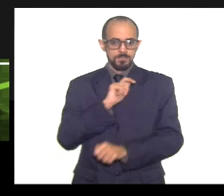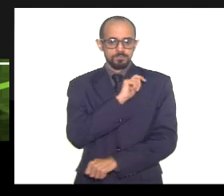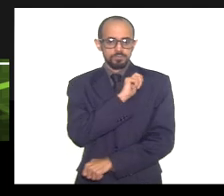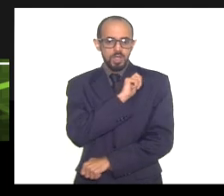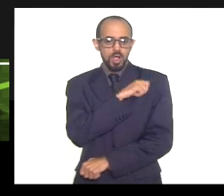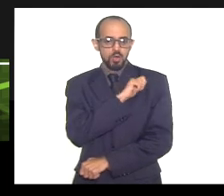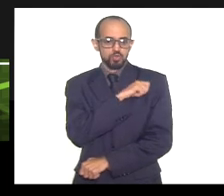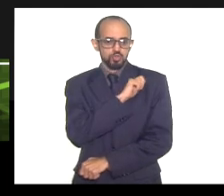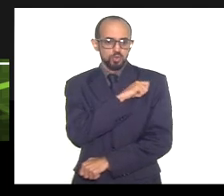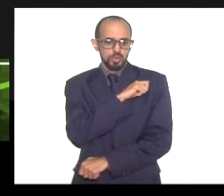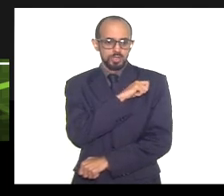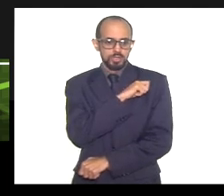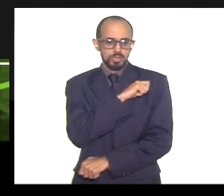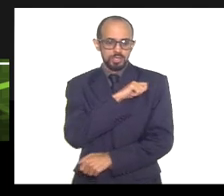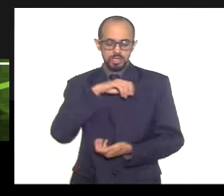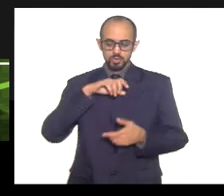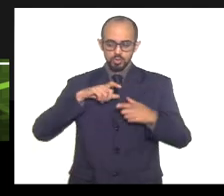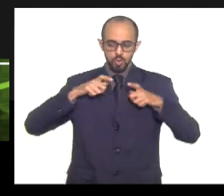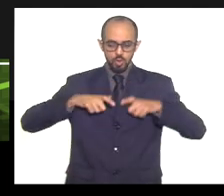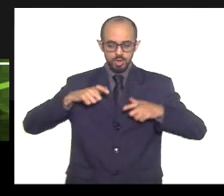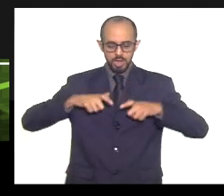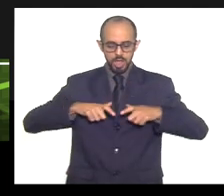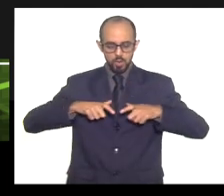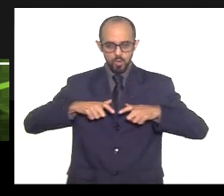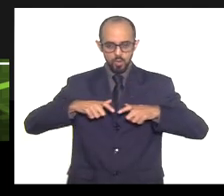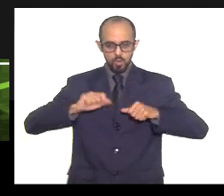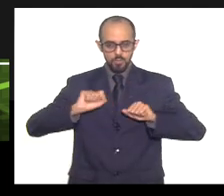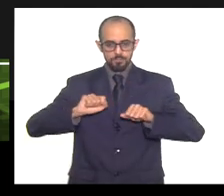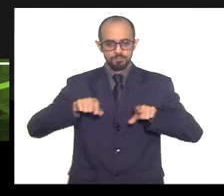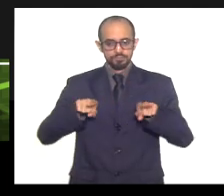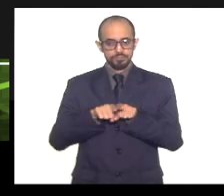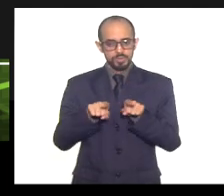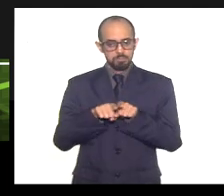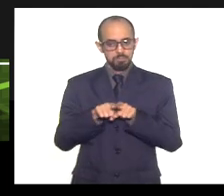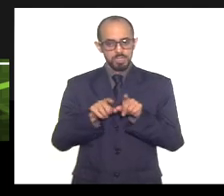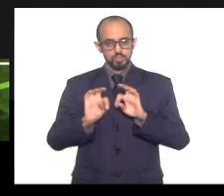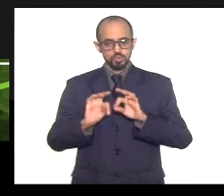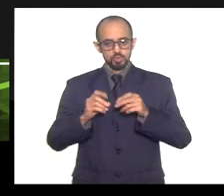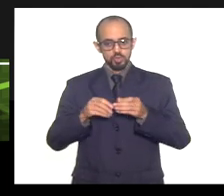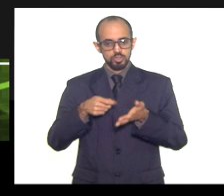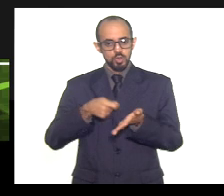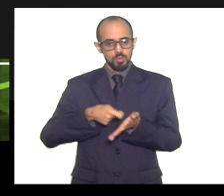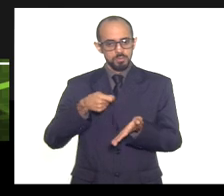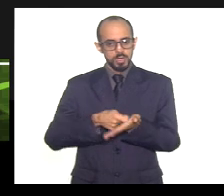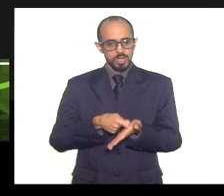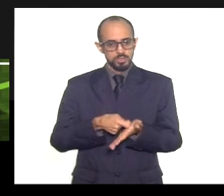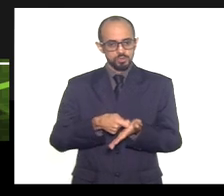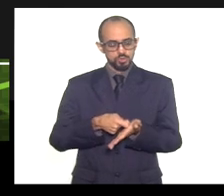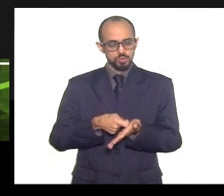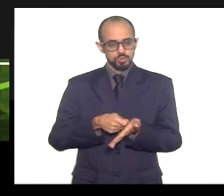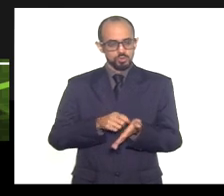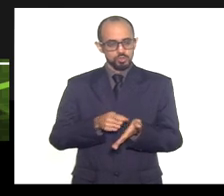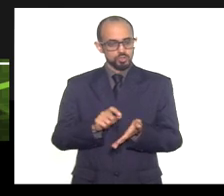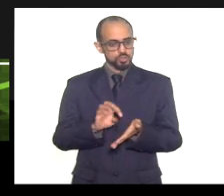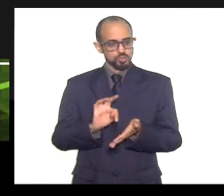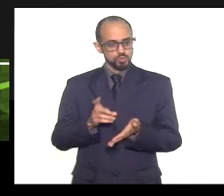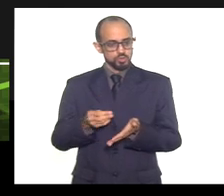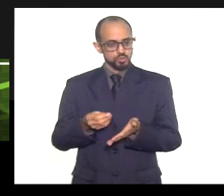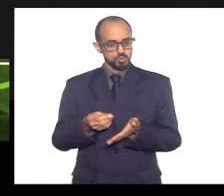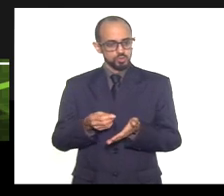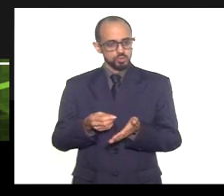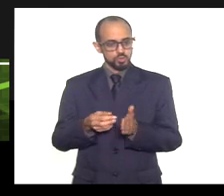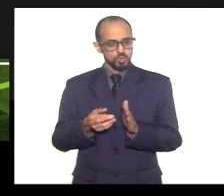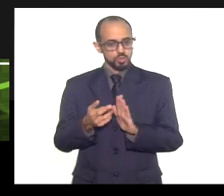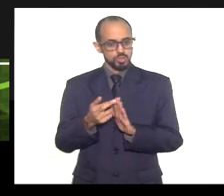auditoria das instalações do campo e das obrigações decorrentes dessa concessão, e